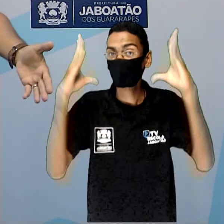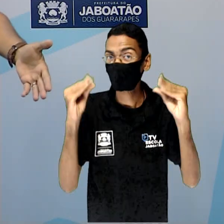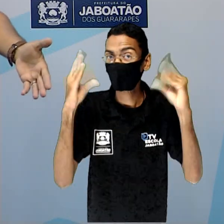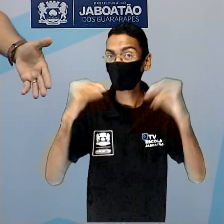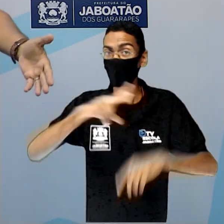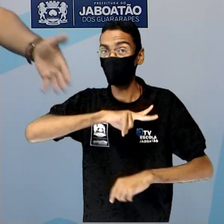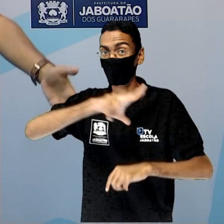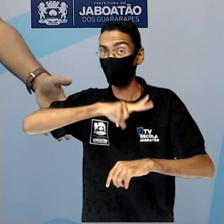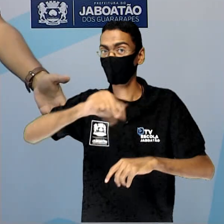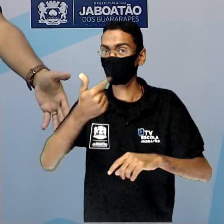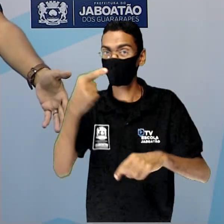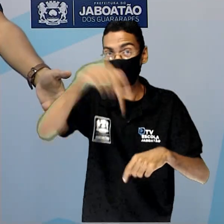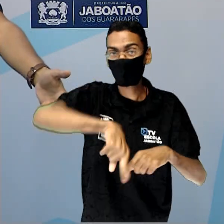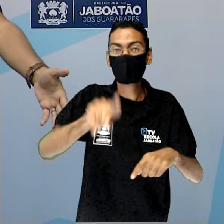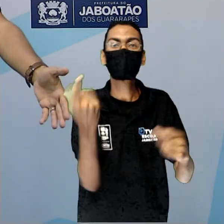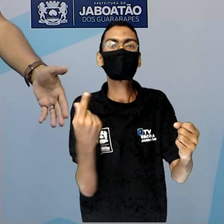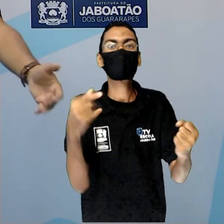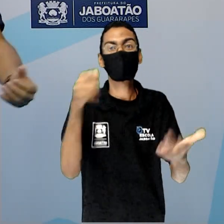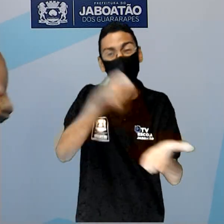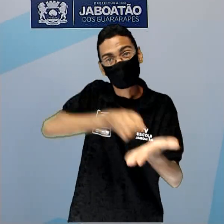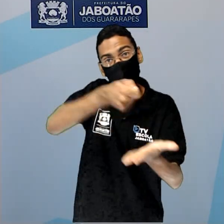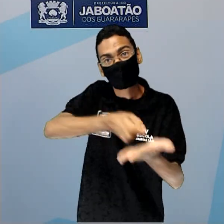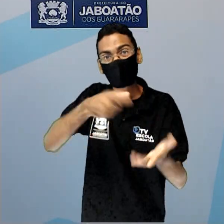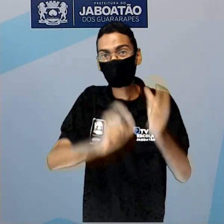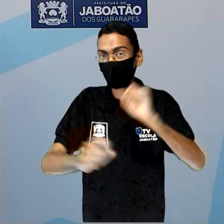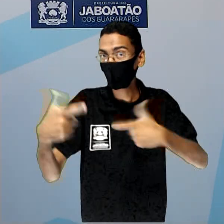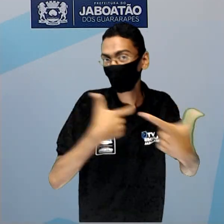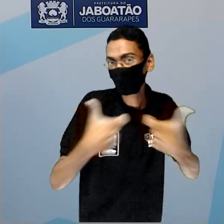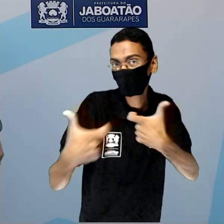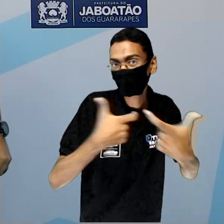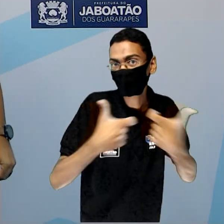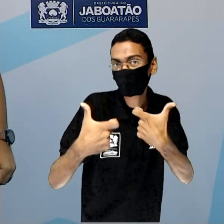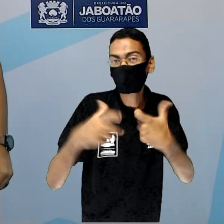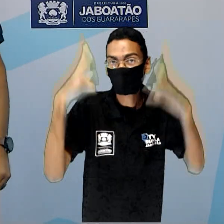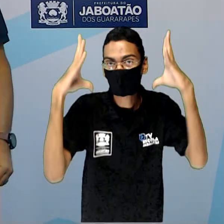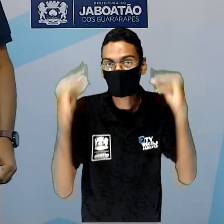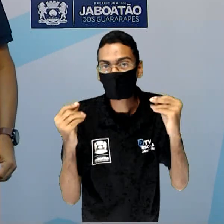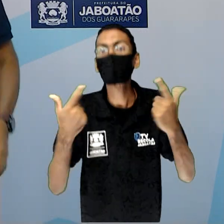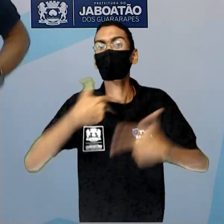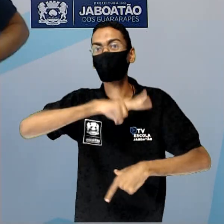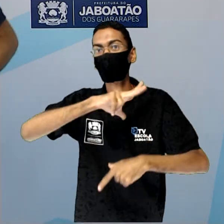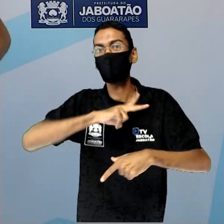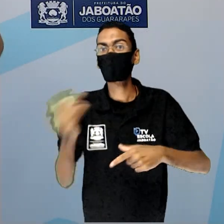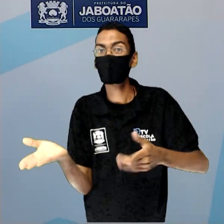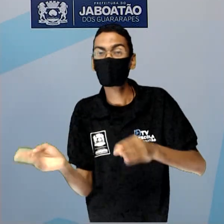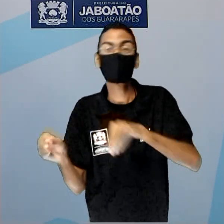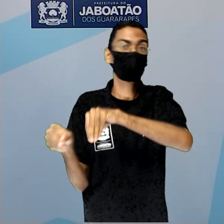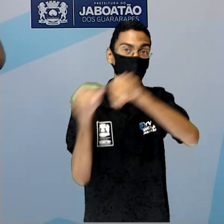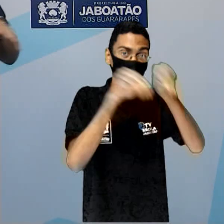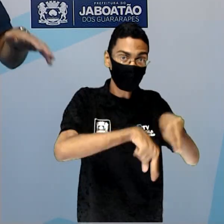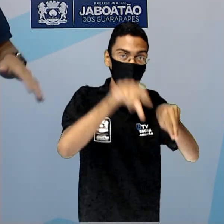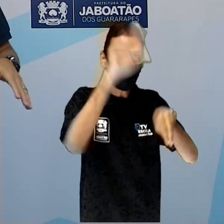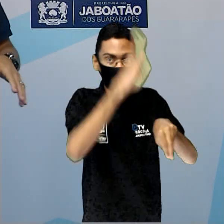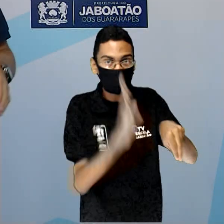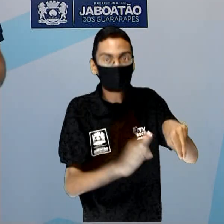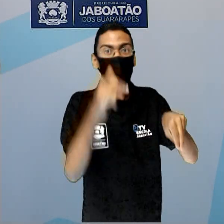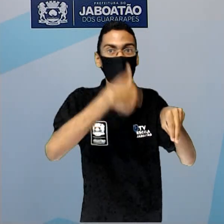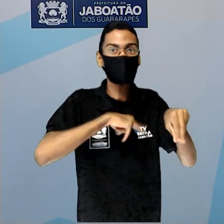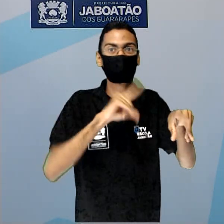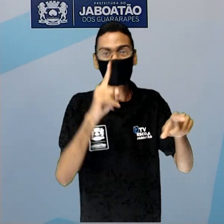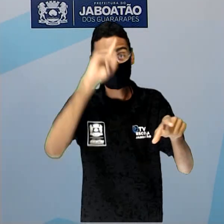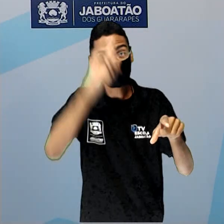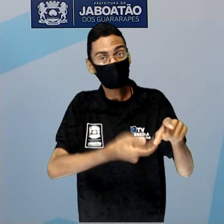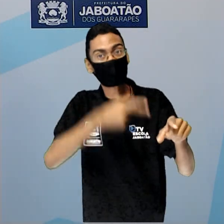que ficaram aqui, lutaram com os holandeses, e portugueses que fugiram e depois voltaram, cheios de dinheiro aqui para poder mandar no pedaço,